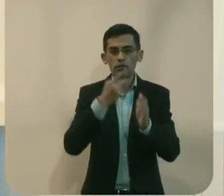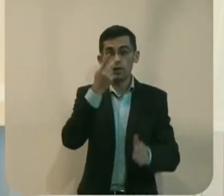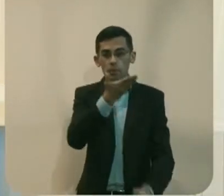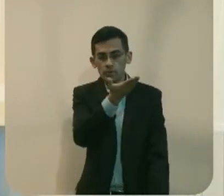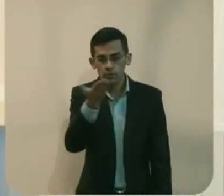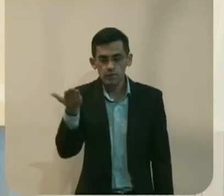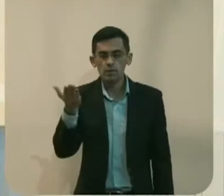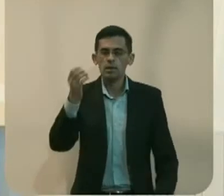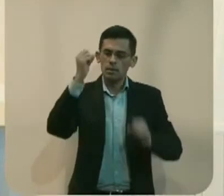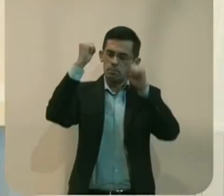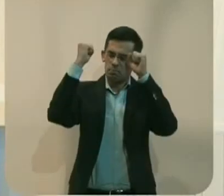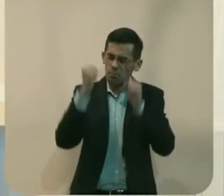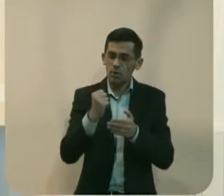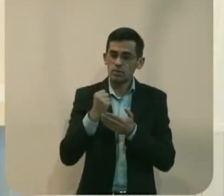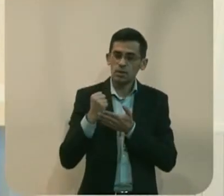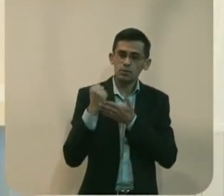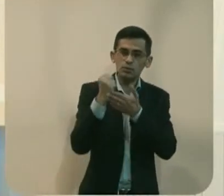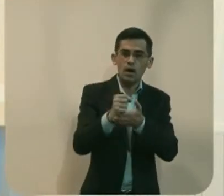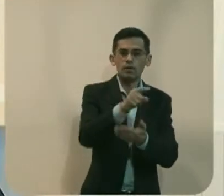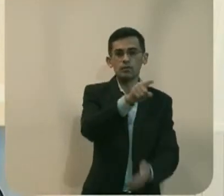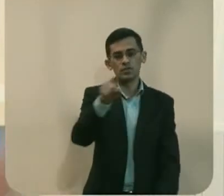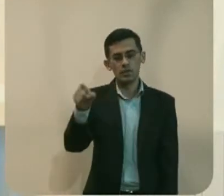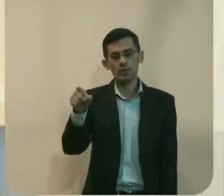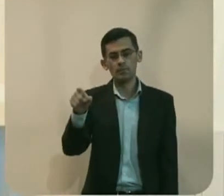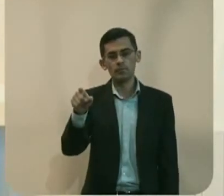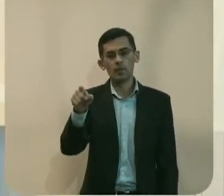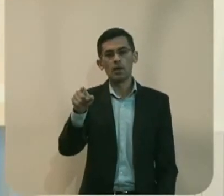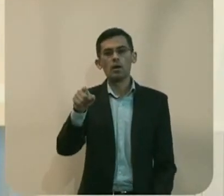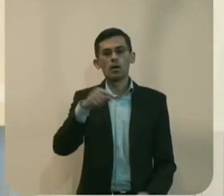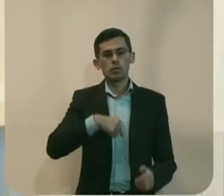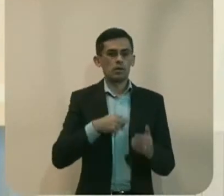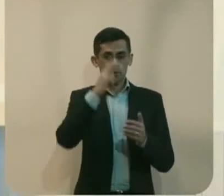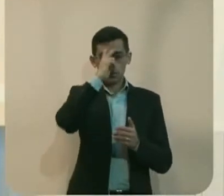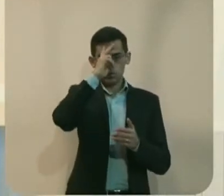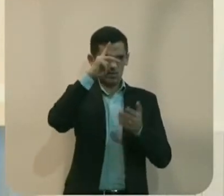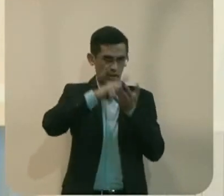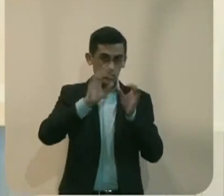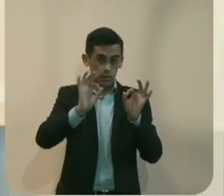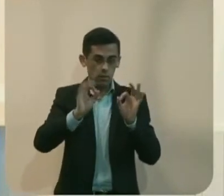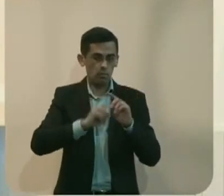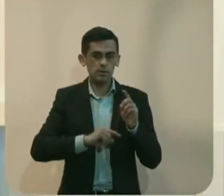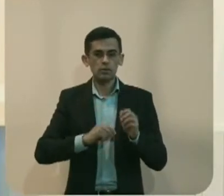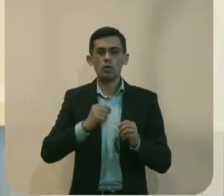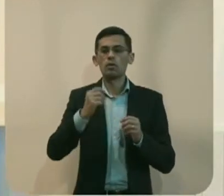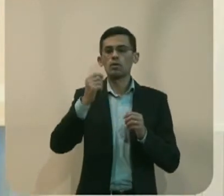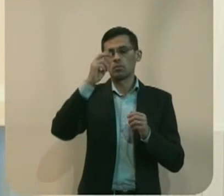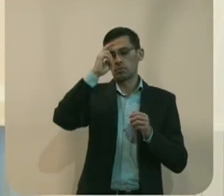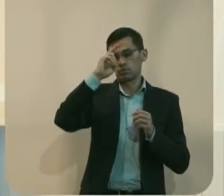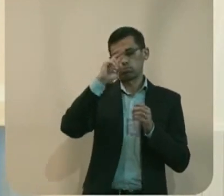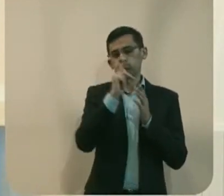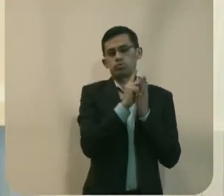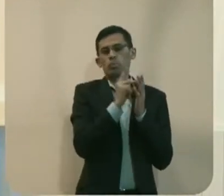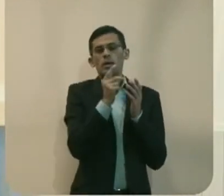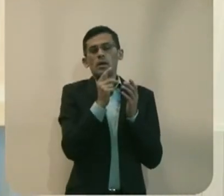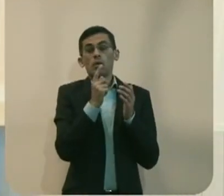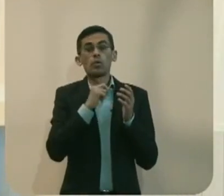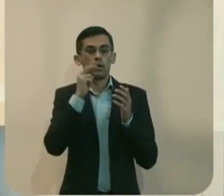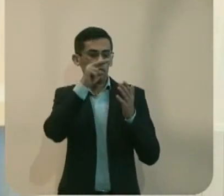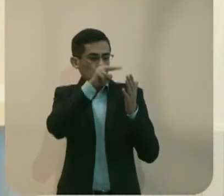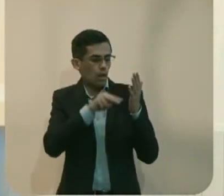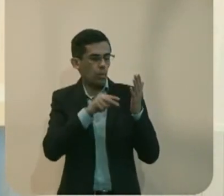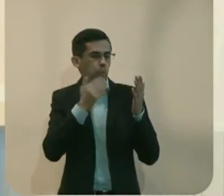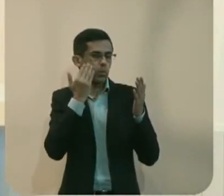pode ajudar você, apesar de ser uma novela, não é uma história real, mas pode ajudar você a ter essa dimensão